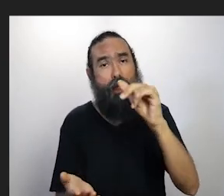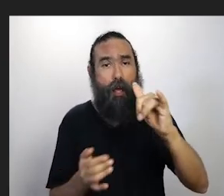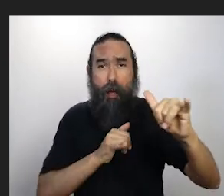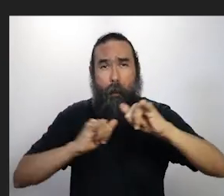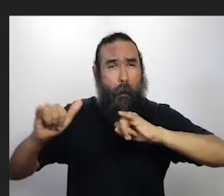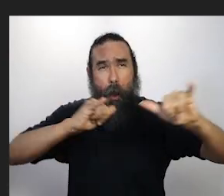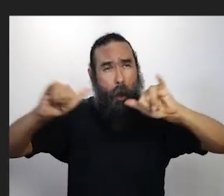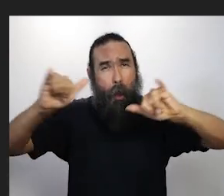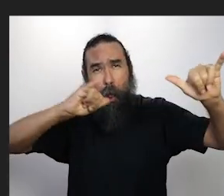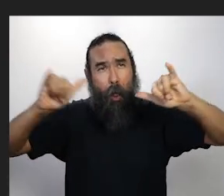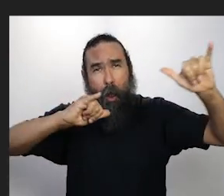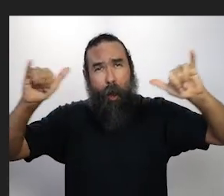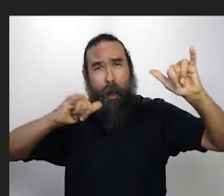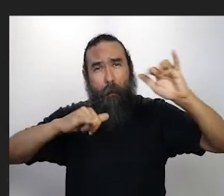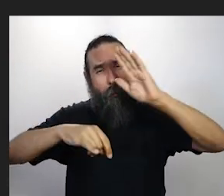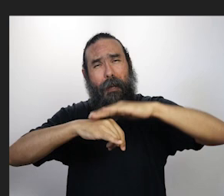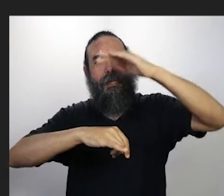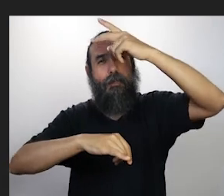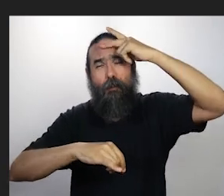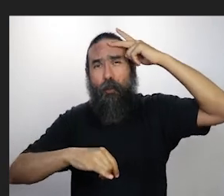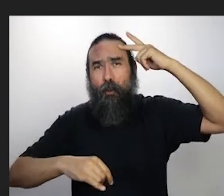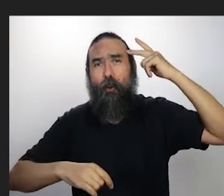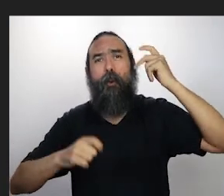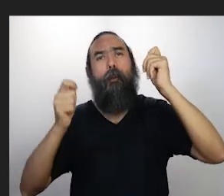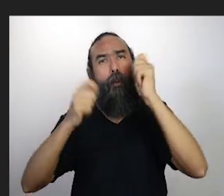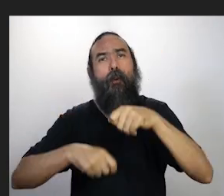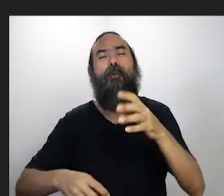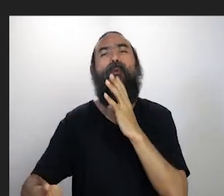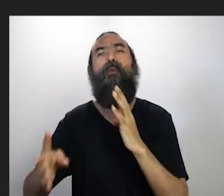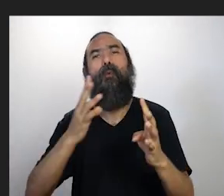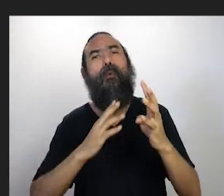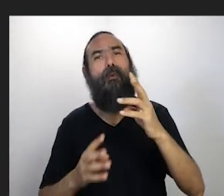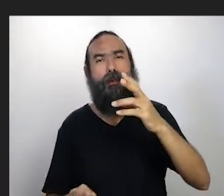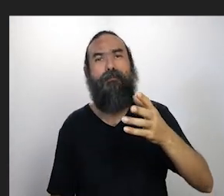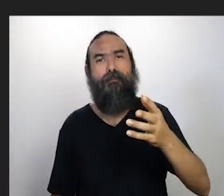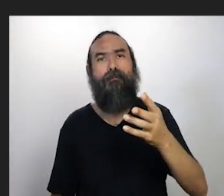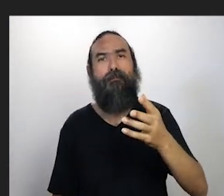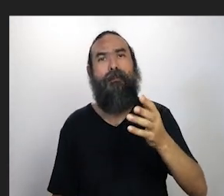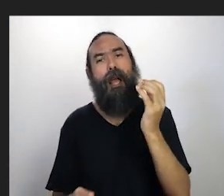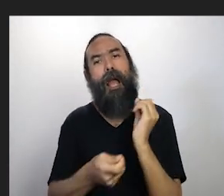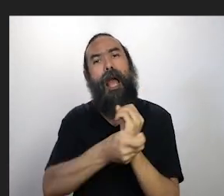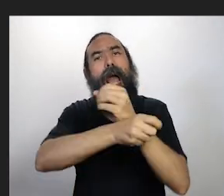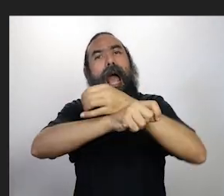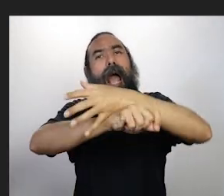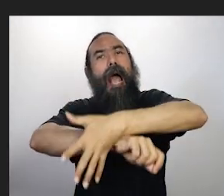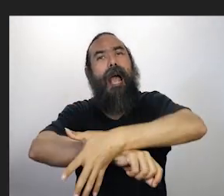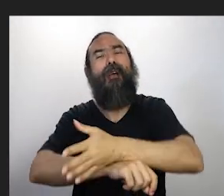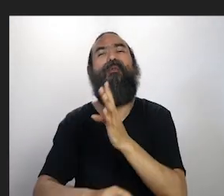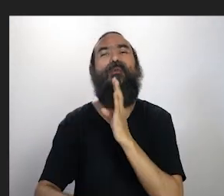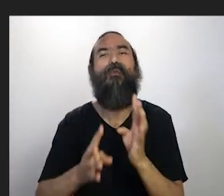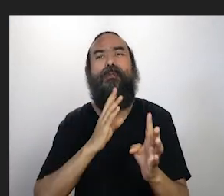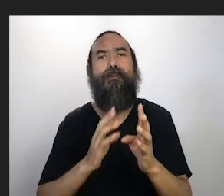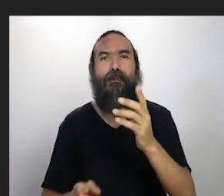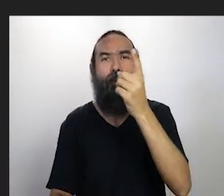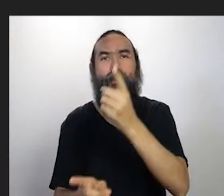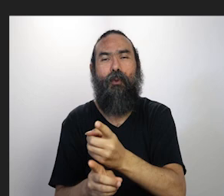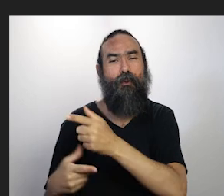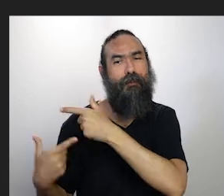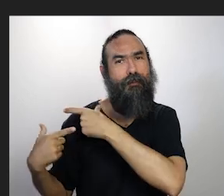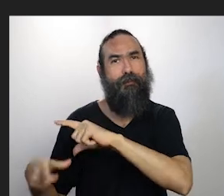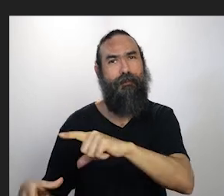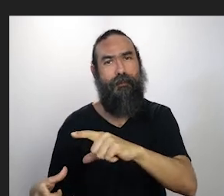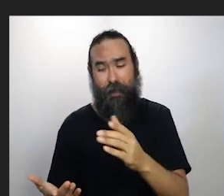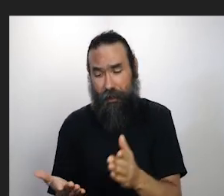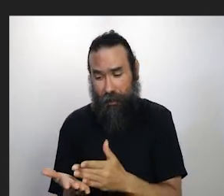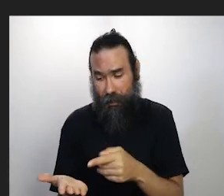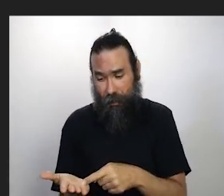divulgar o máximo possível e levar, né, as pessoas terem acesso, né? E eu falo que não é um trabalho que é meu,